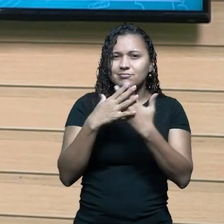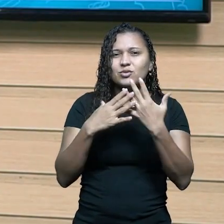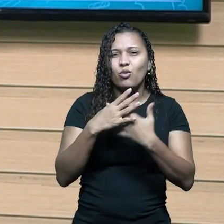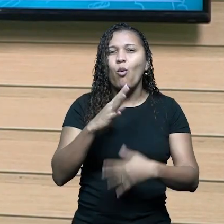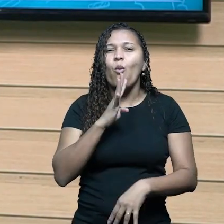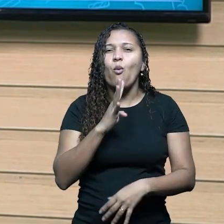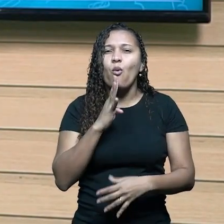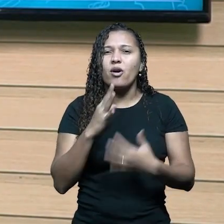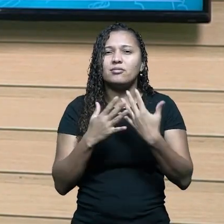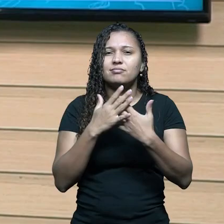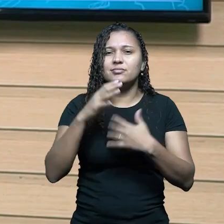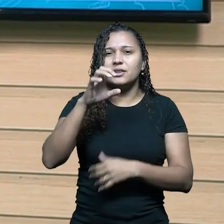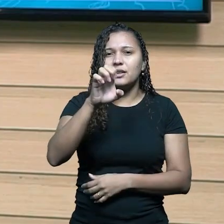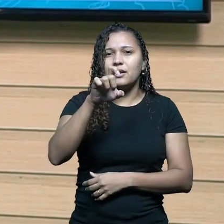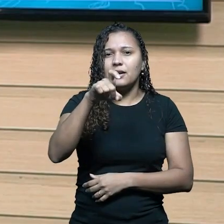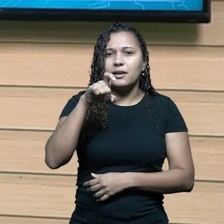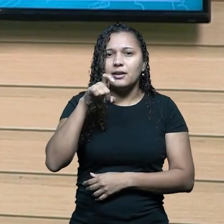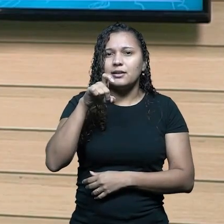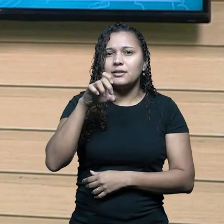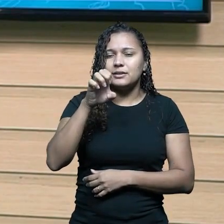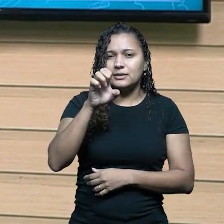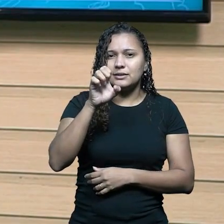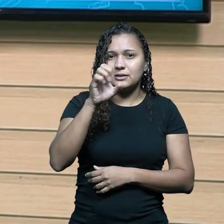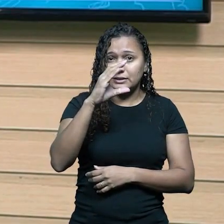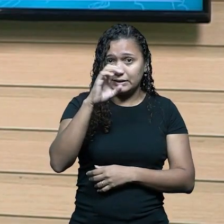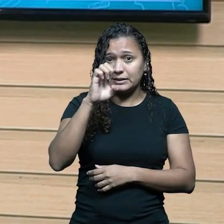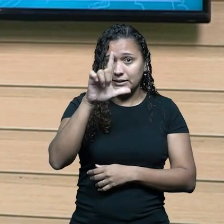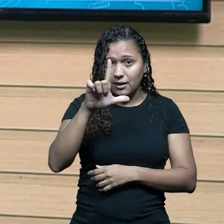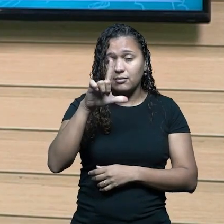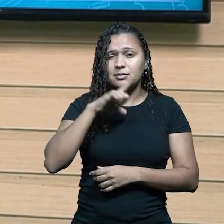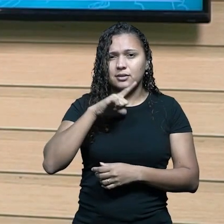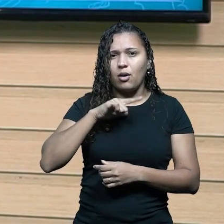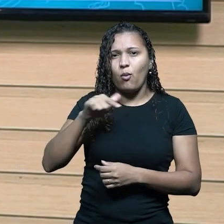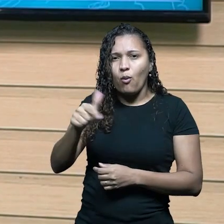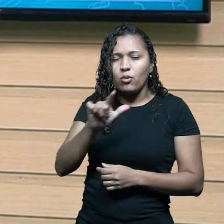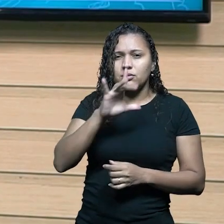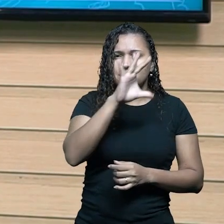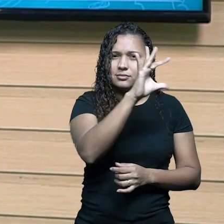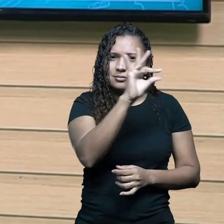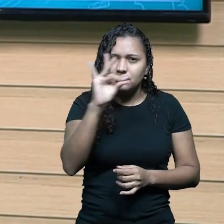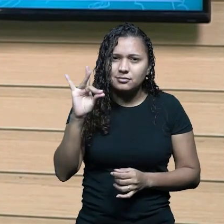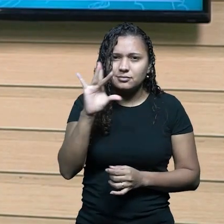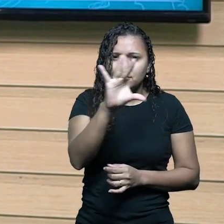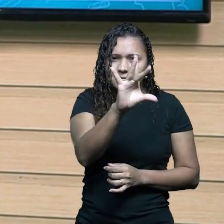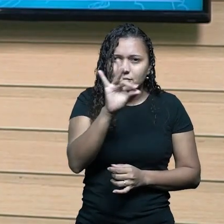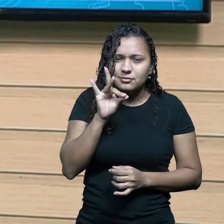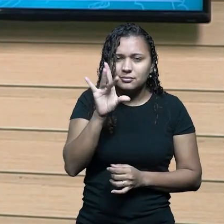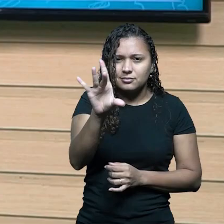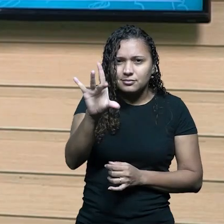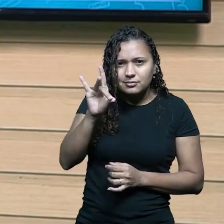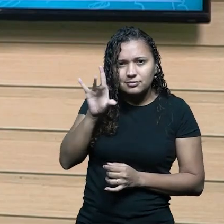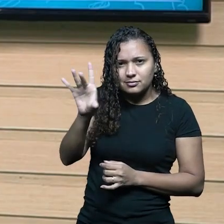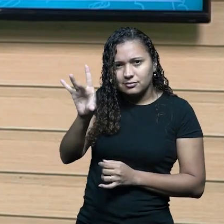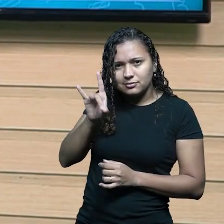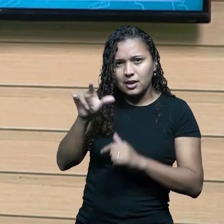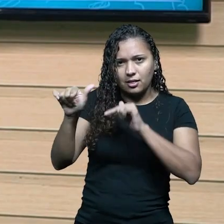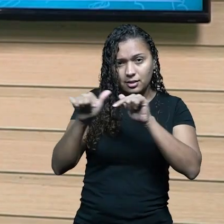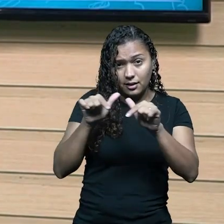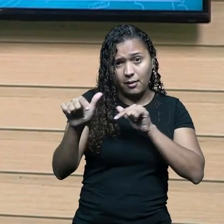como acontece no Excel, se você conhece o Excel, ele tem diferentes ambientes ali. Você seleciona